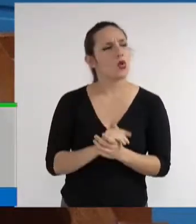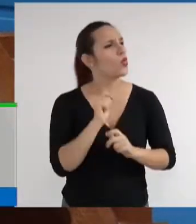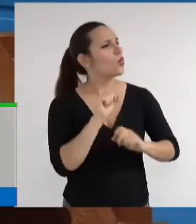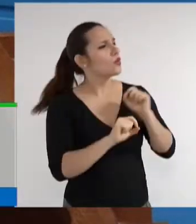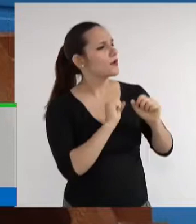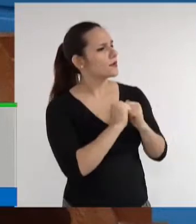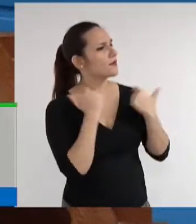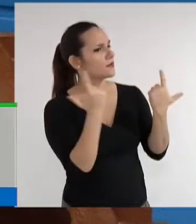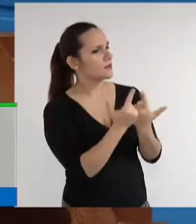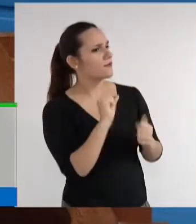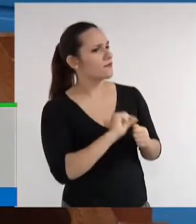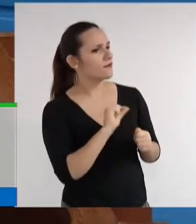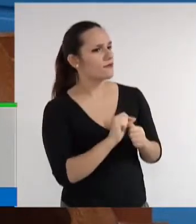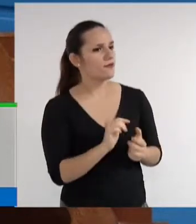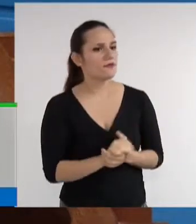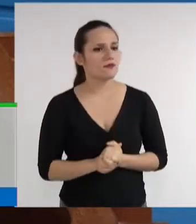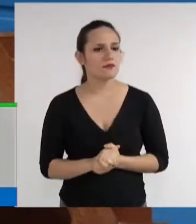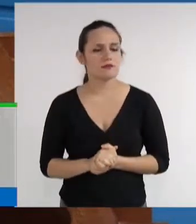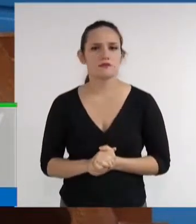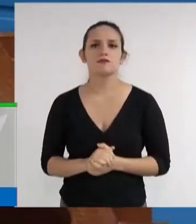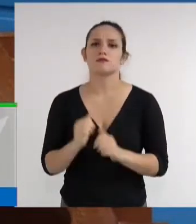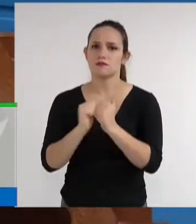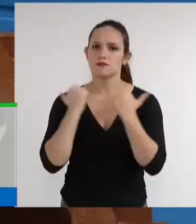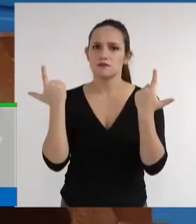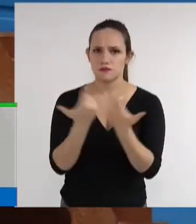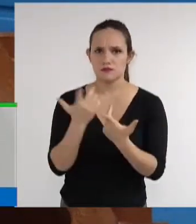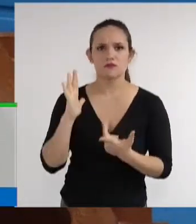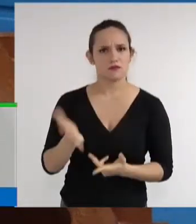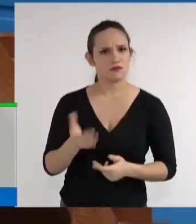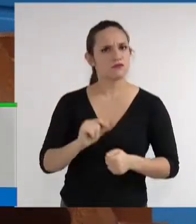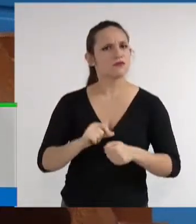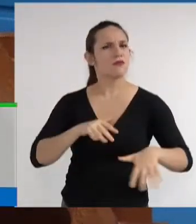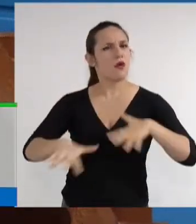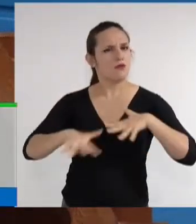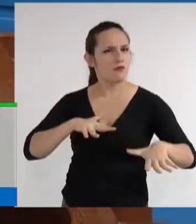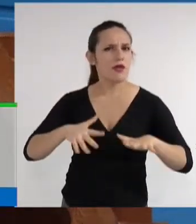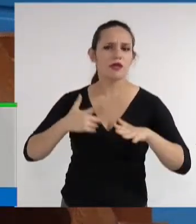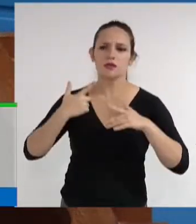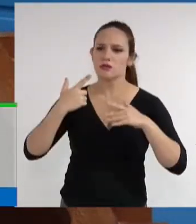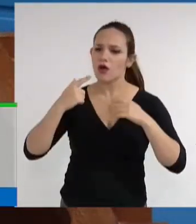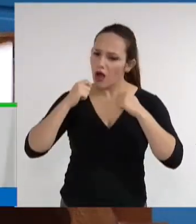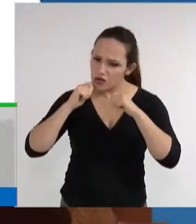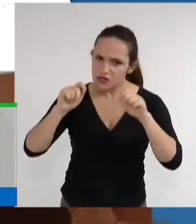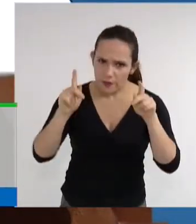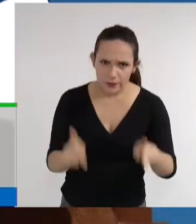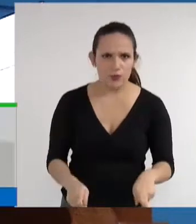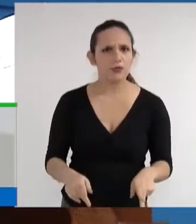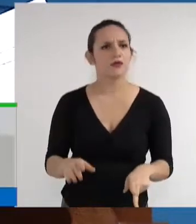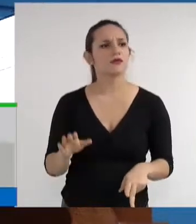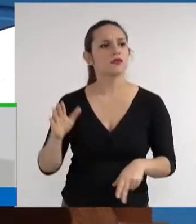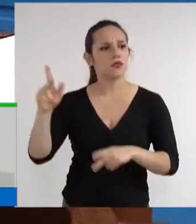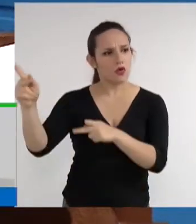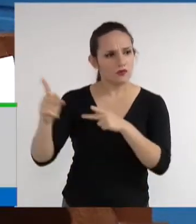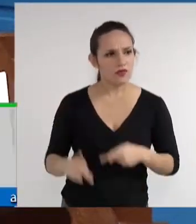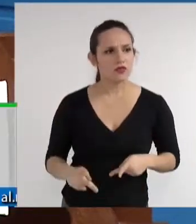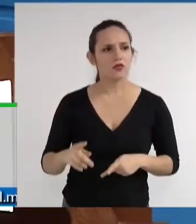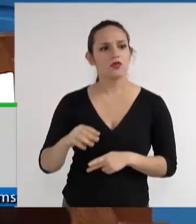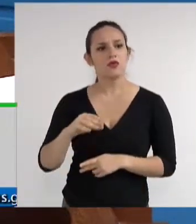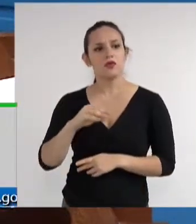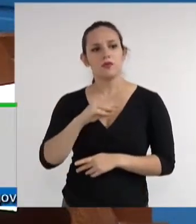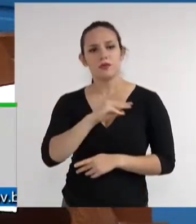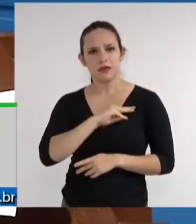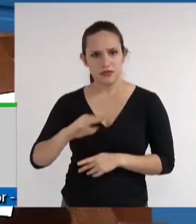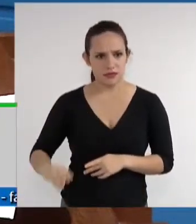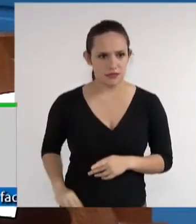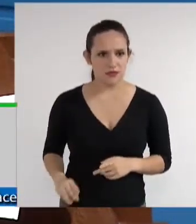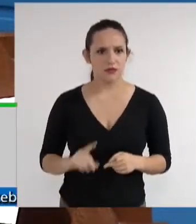fazendo? A Assembleia Legislativa já fez várias manifestações, inclusive uma audiência pública, com a presença do ministro,